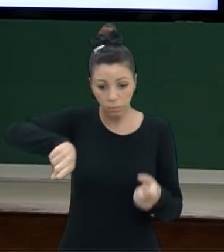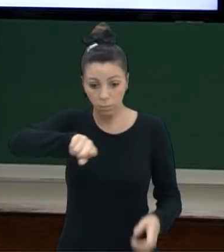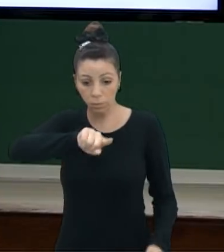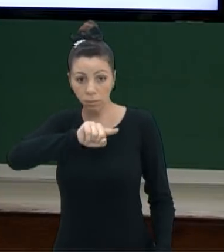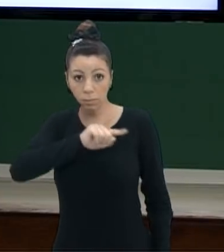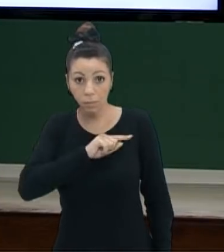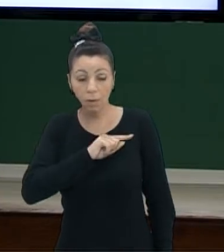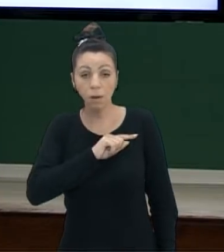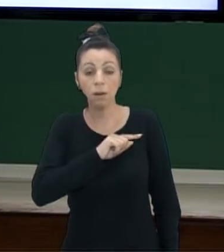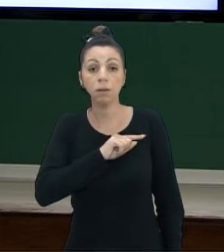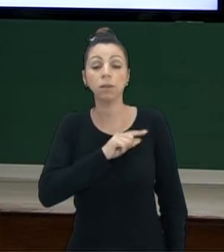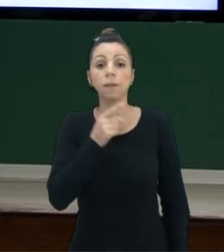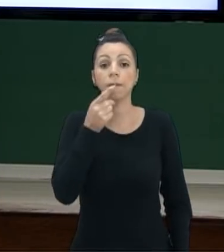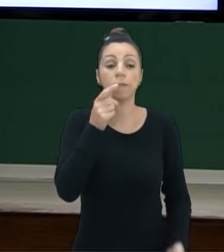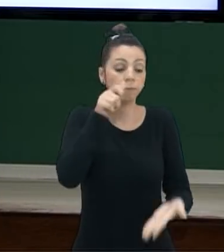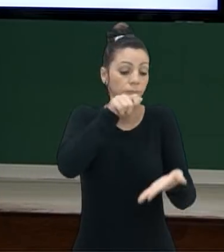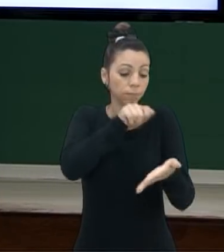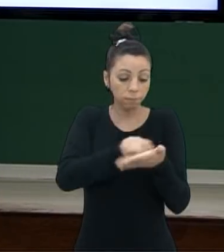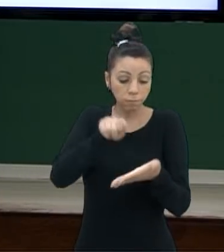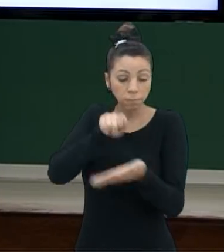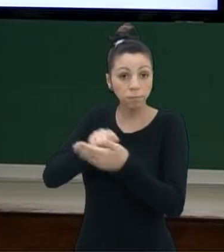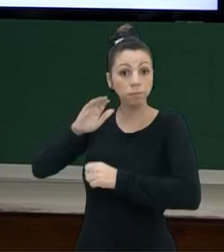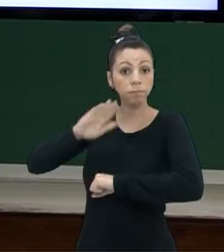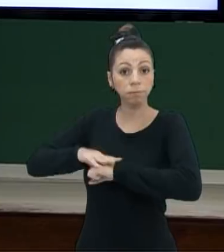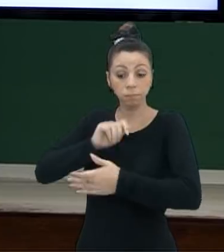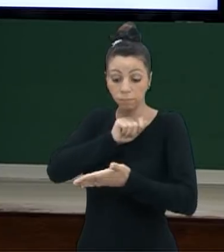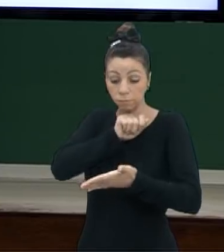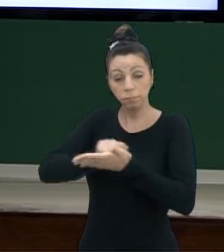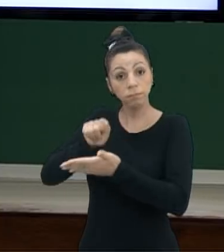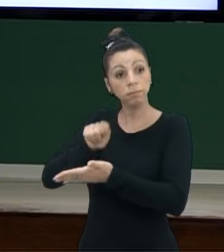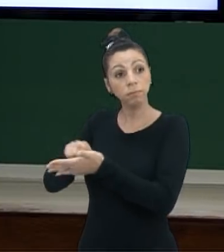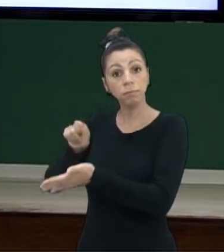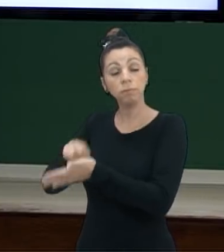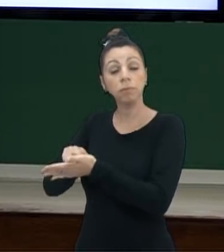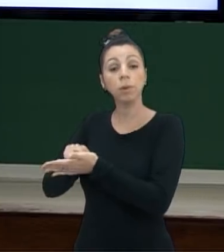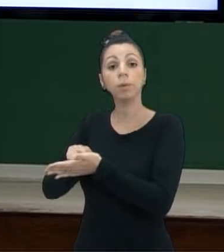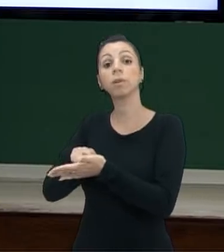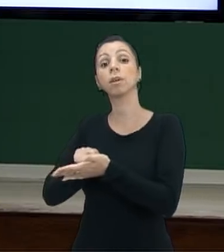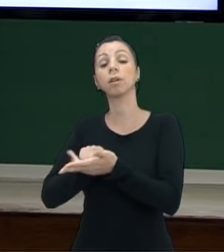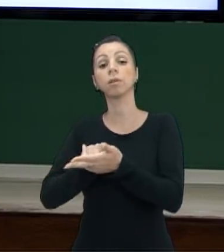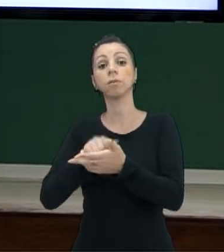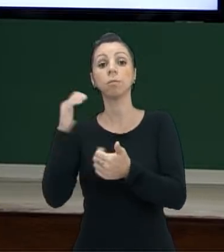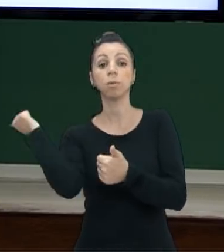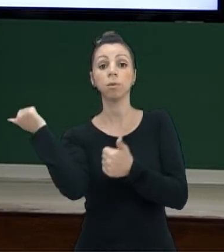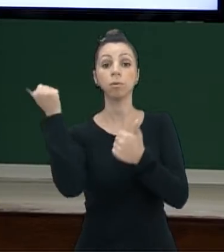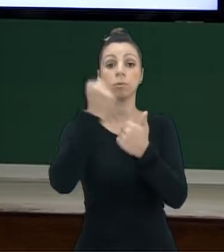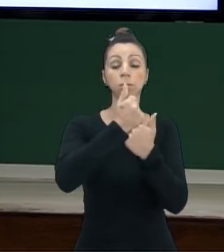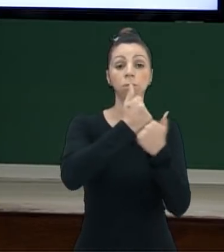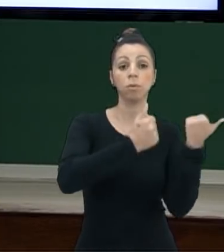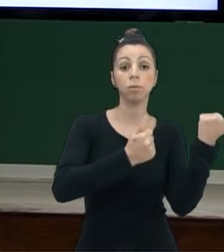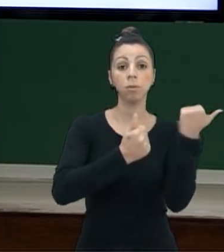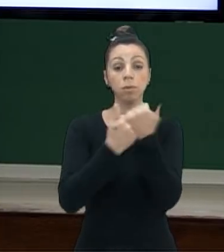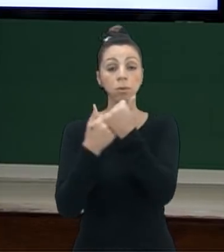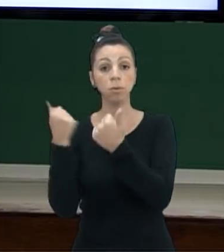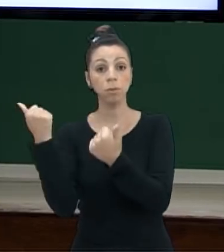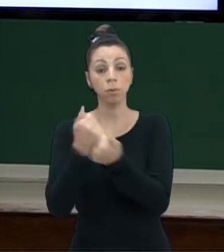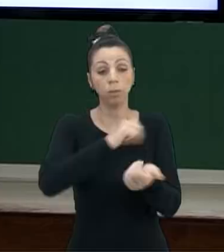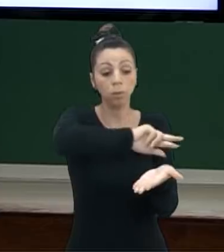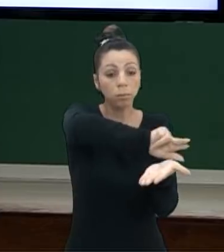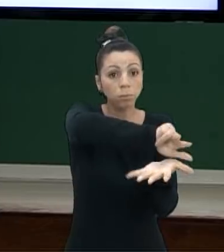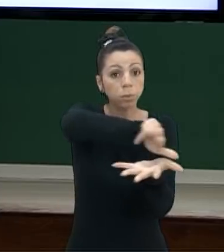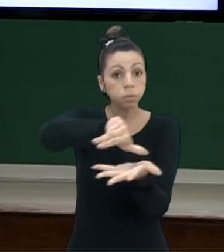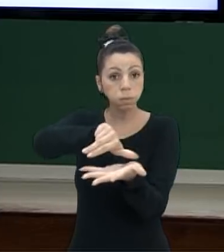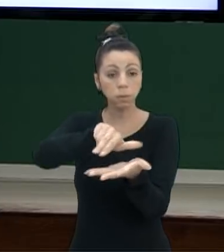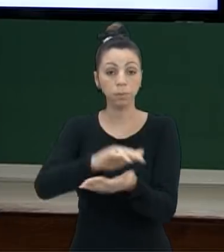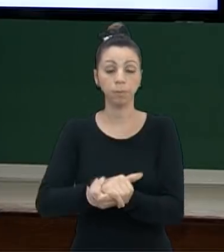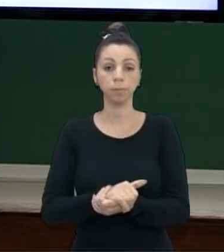quando falamos, escrevemos, nós vamos ocupando esses lugares de forma diversa. O que é